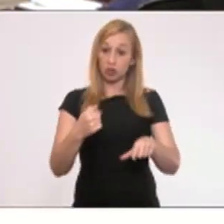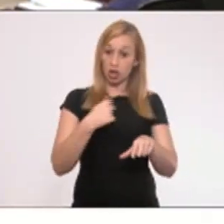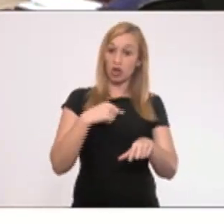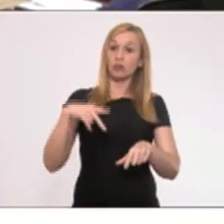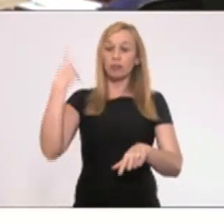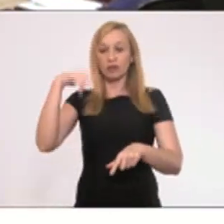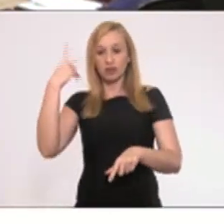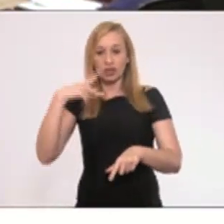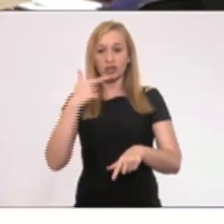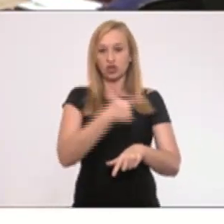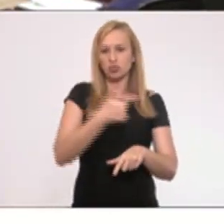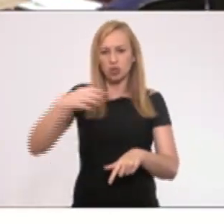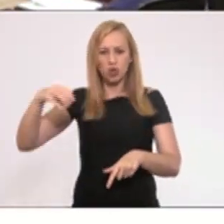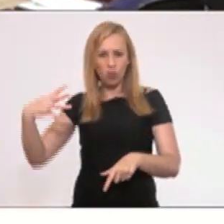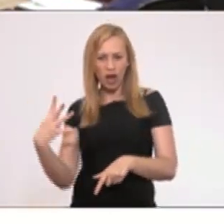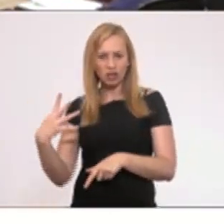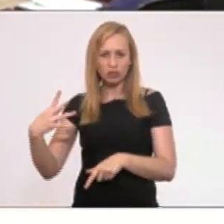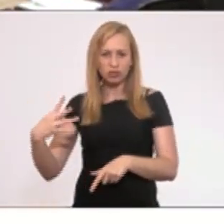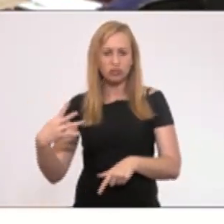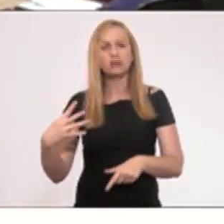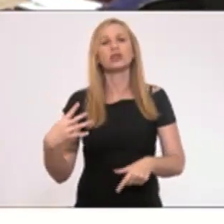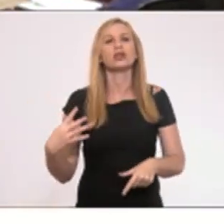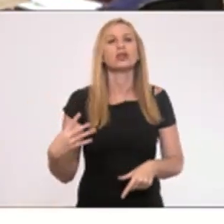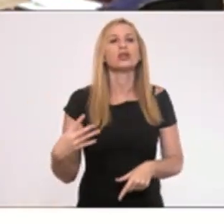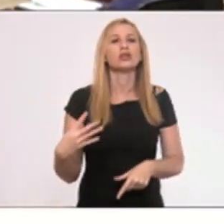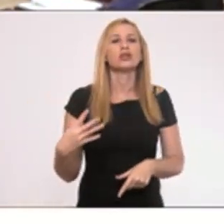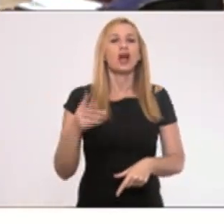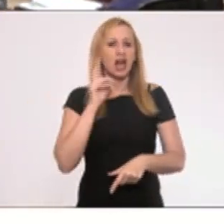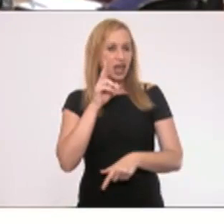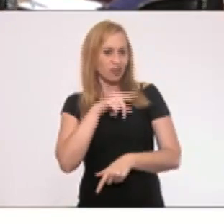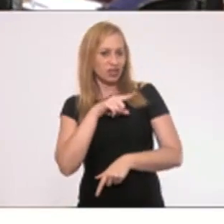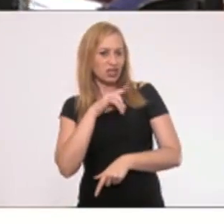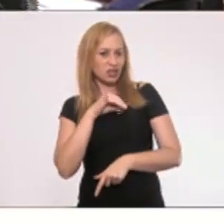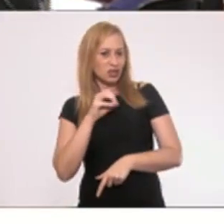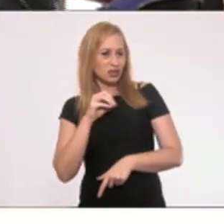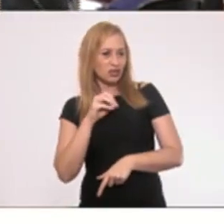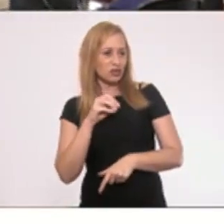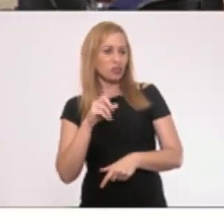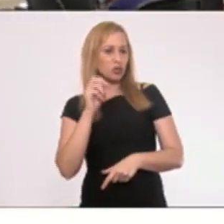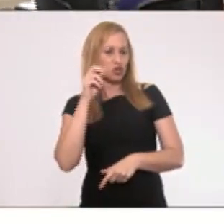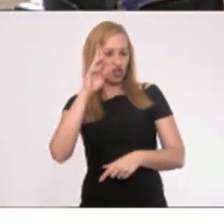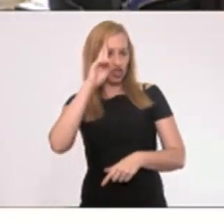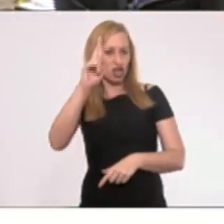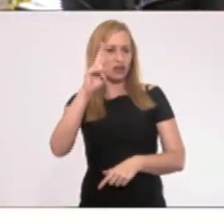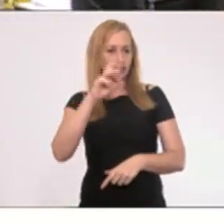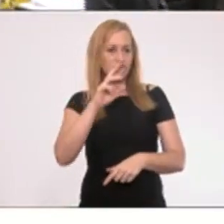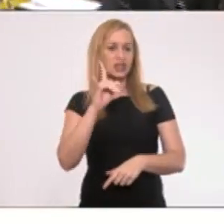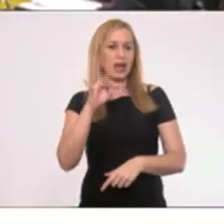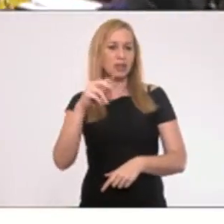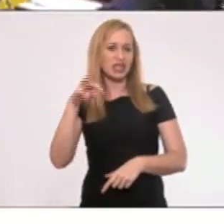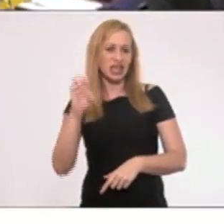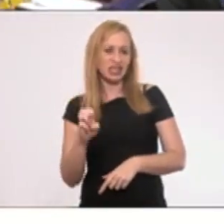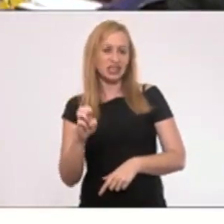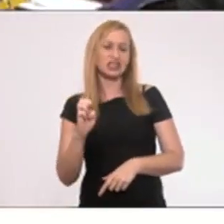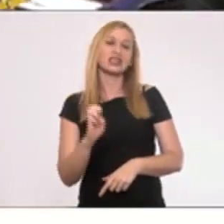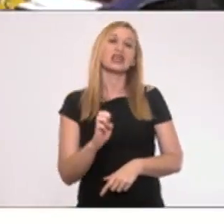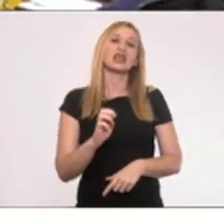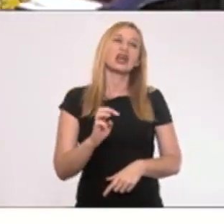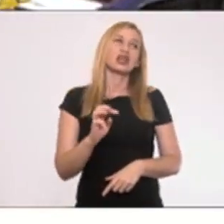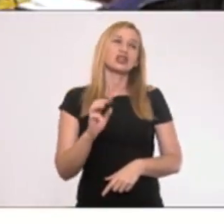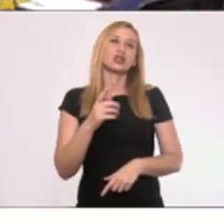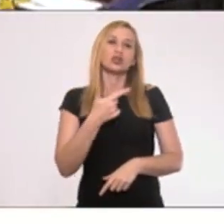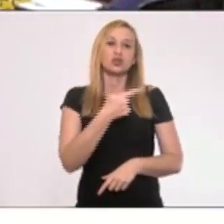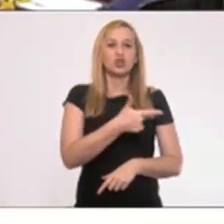de Janeiro em 2004. O deputado Caiado se lembra disso, foi meu chefe de gabinete em 2004, 2008, 2010